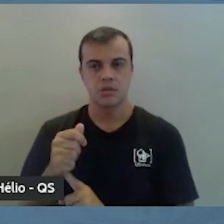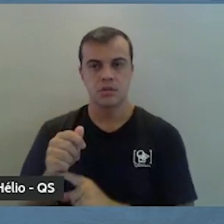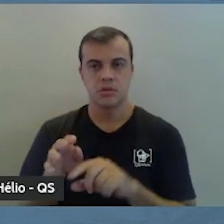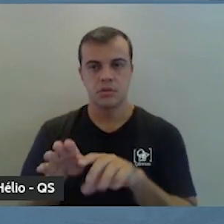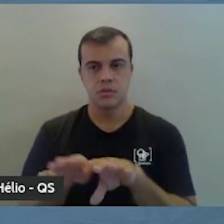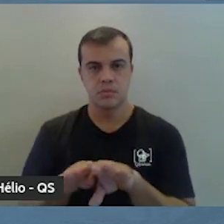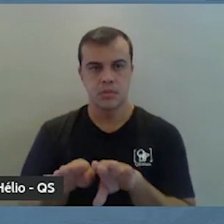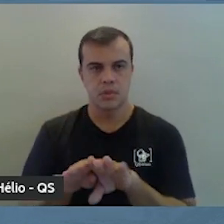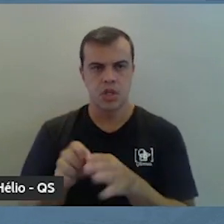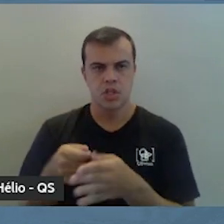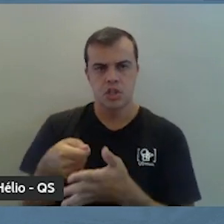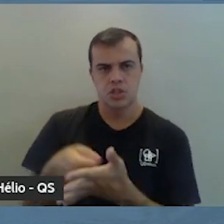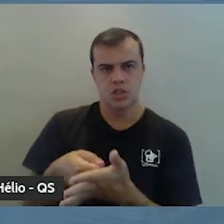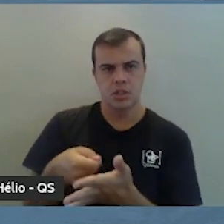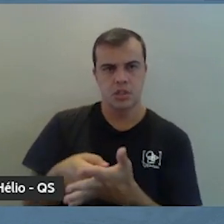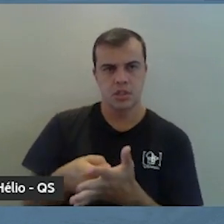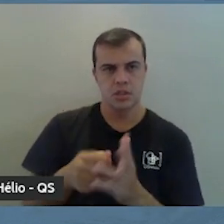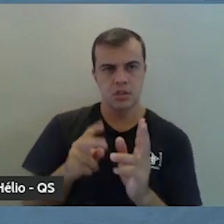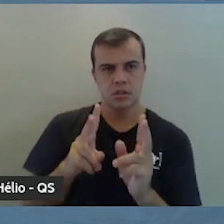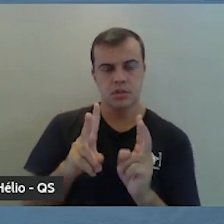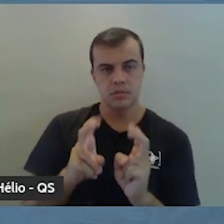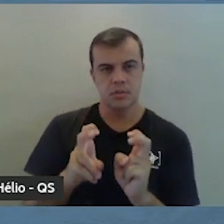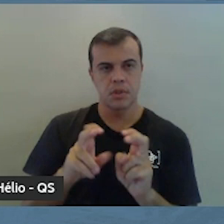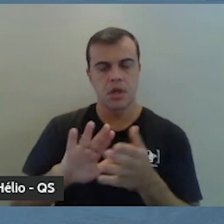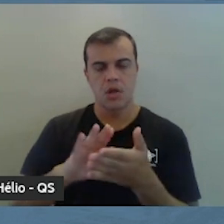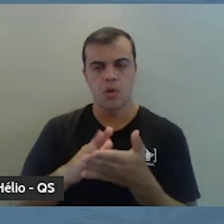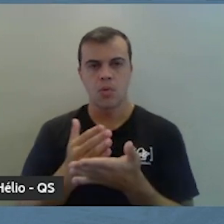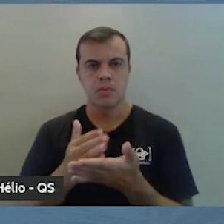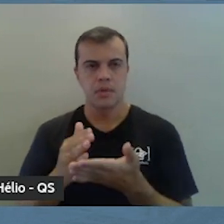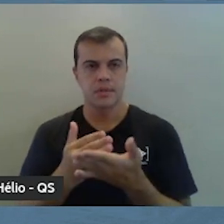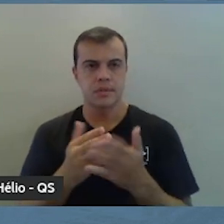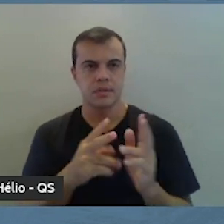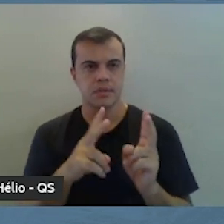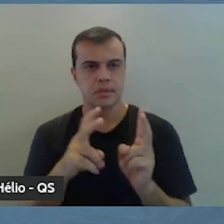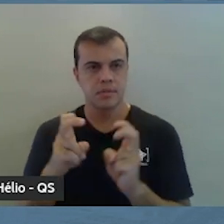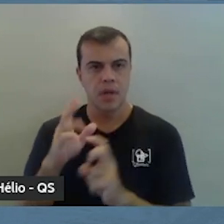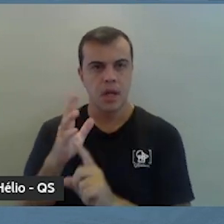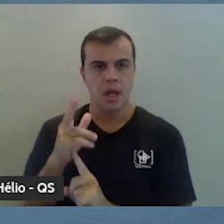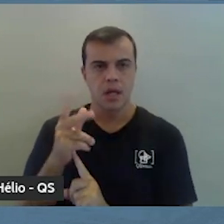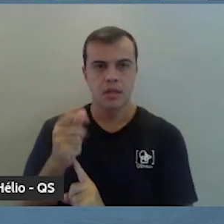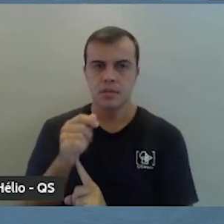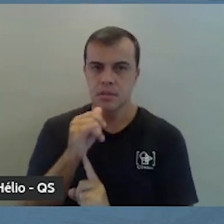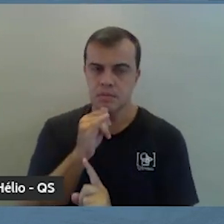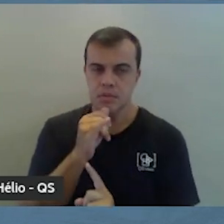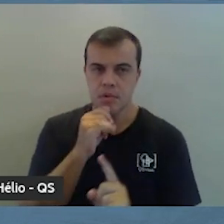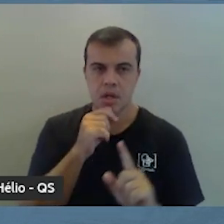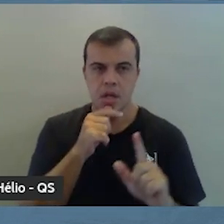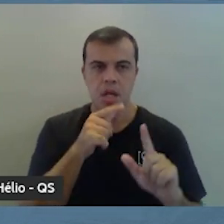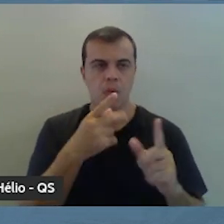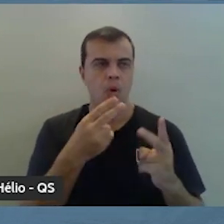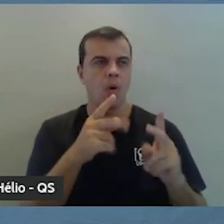inclusive com a rigidez de chamar que algumas categorias de arte, como gravura,